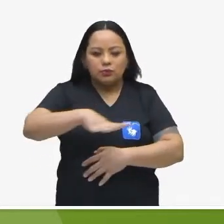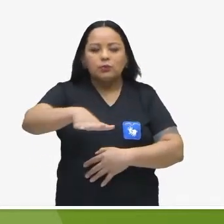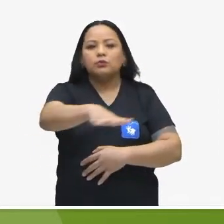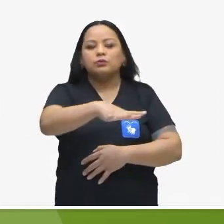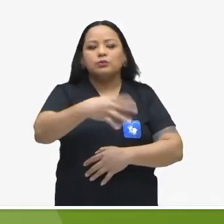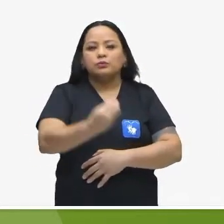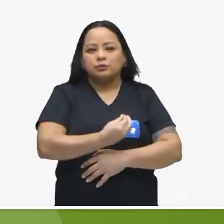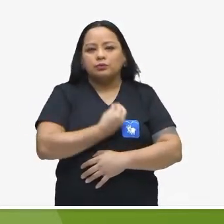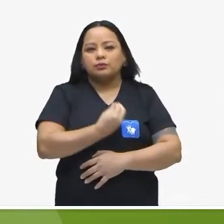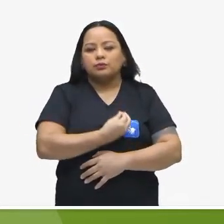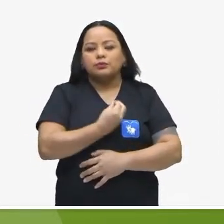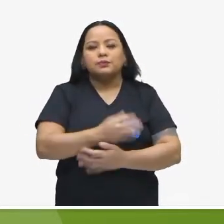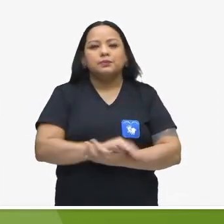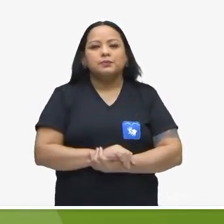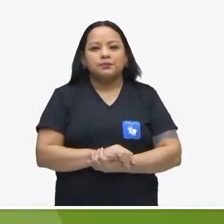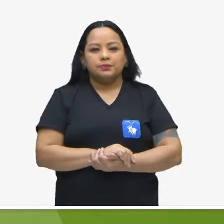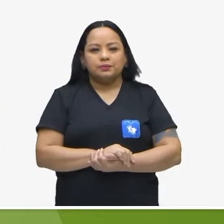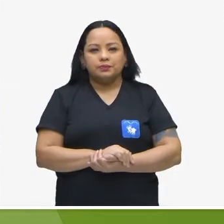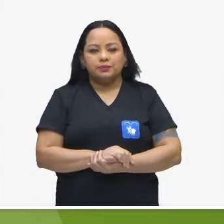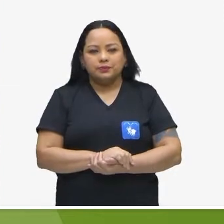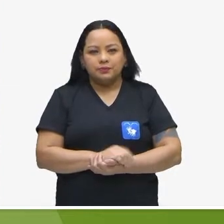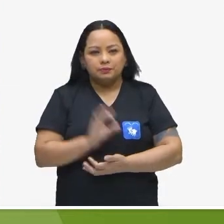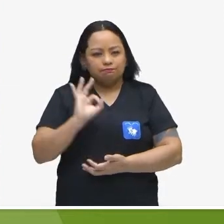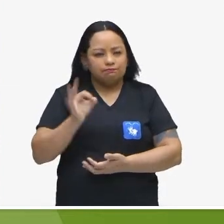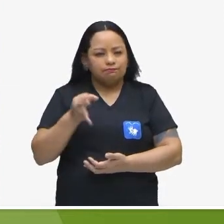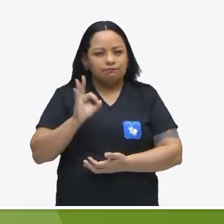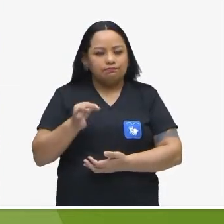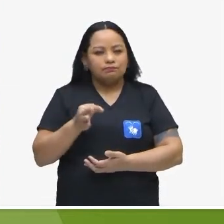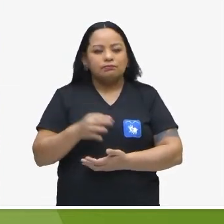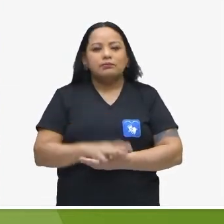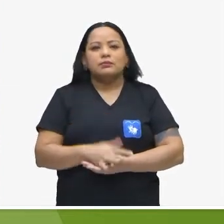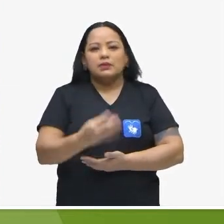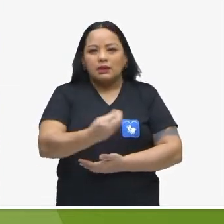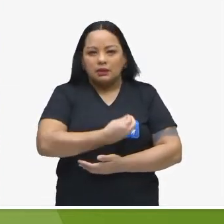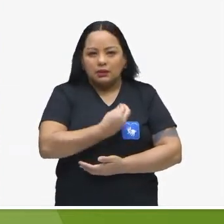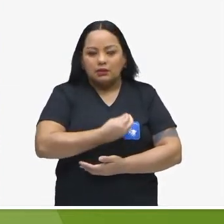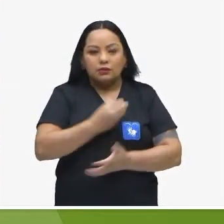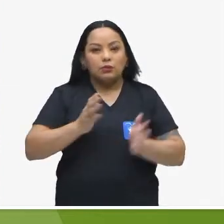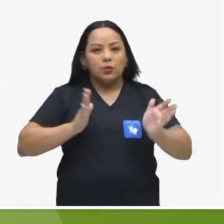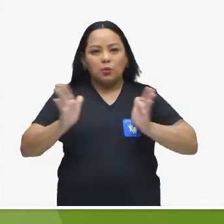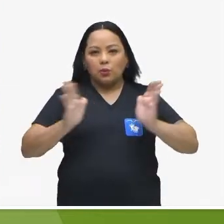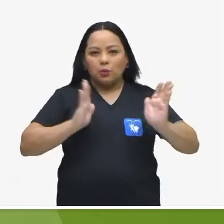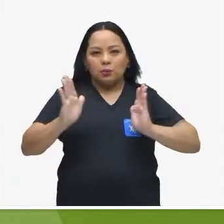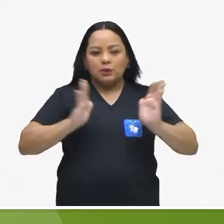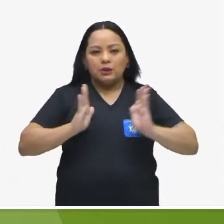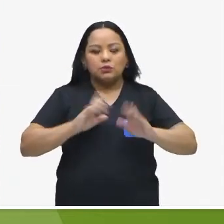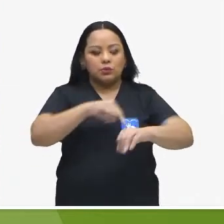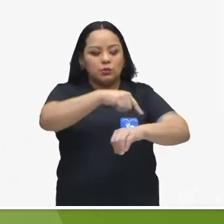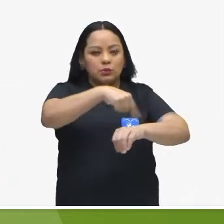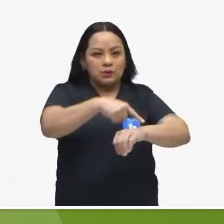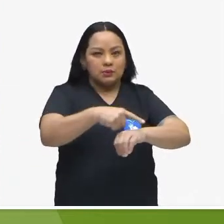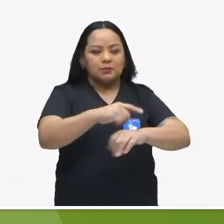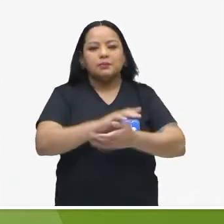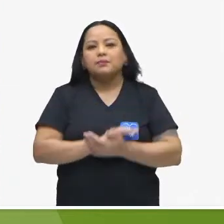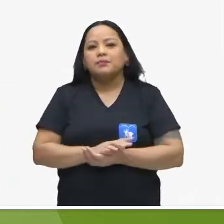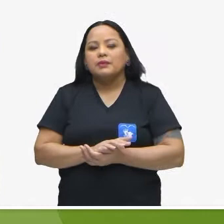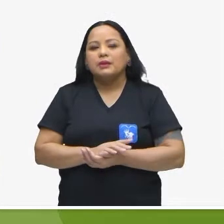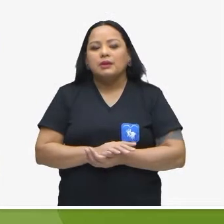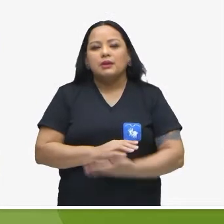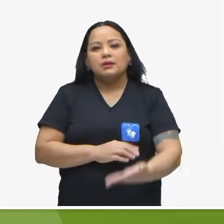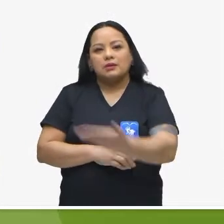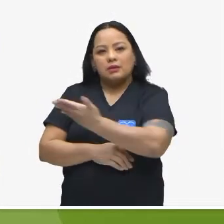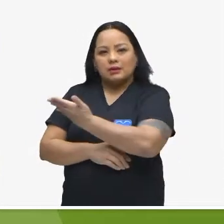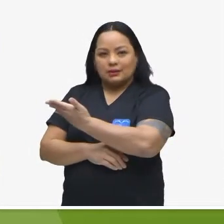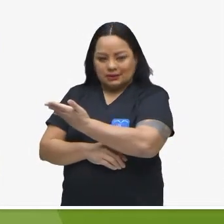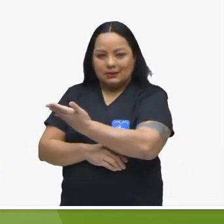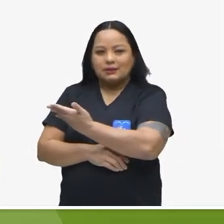determinada área, certo? Em um determinado período de tempo. Então, eu trouxe aqui para